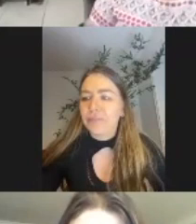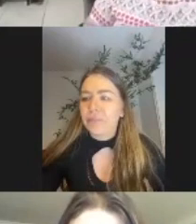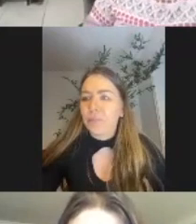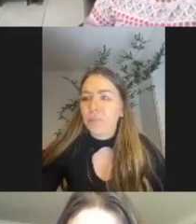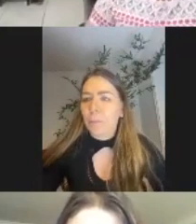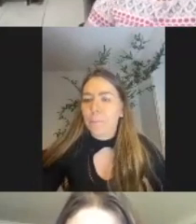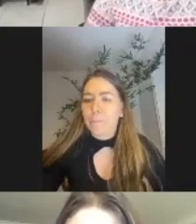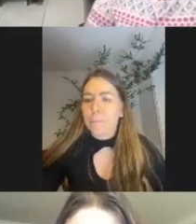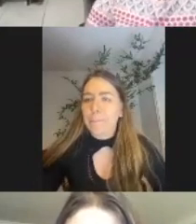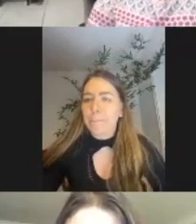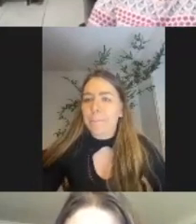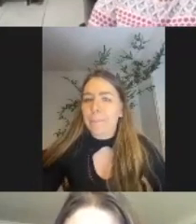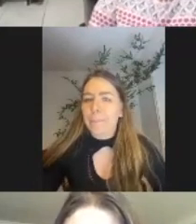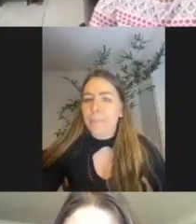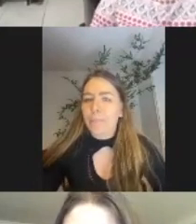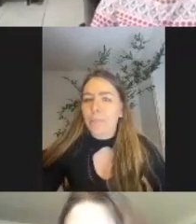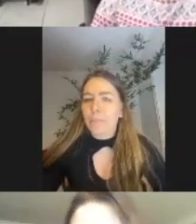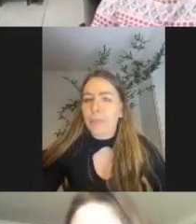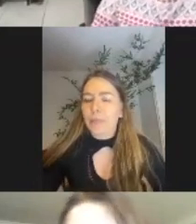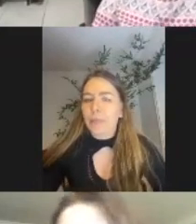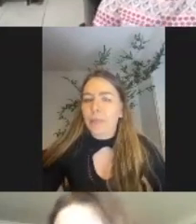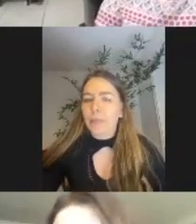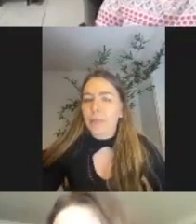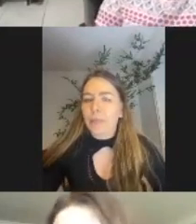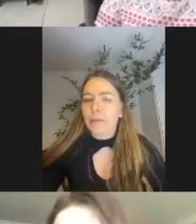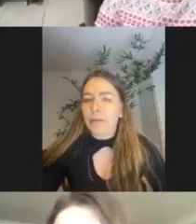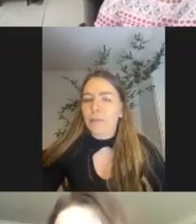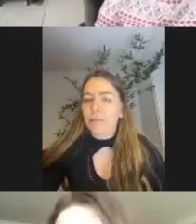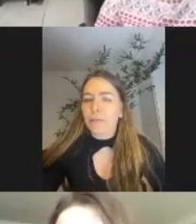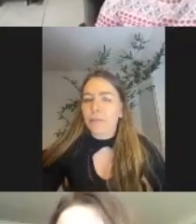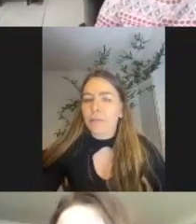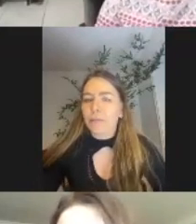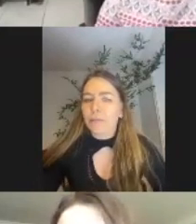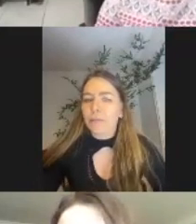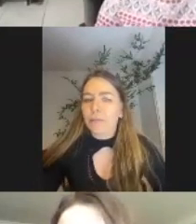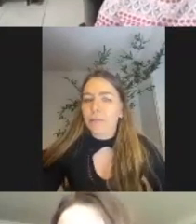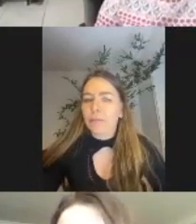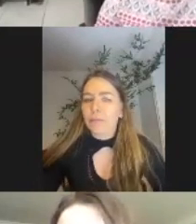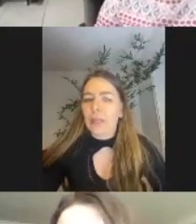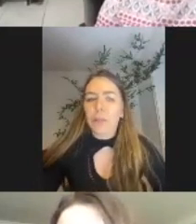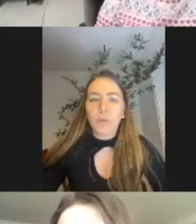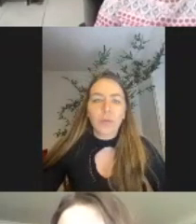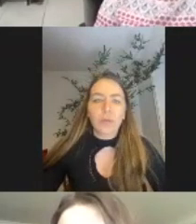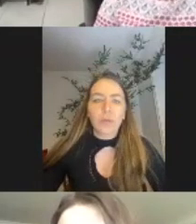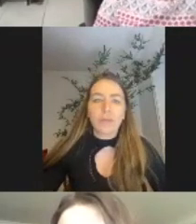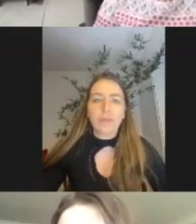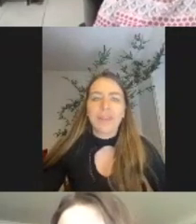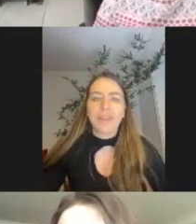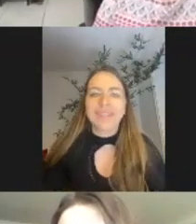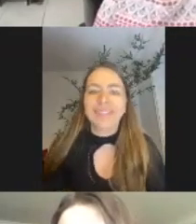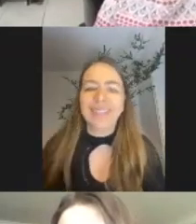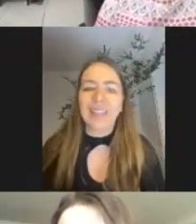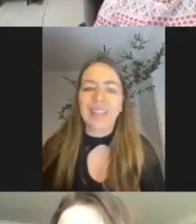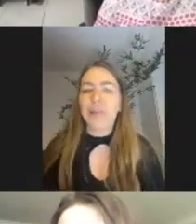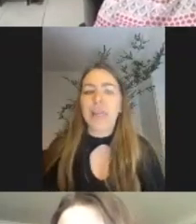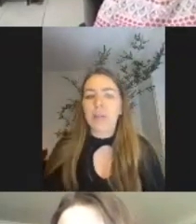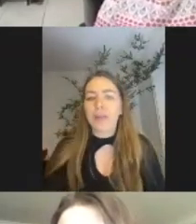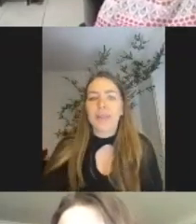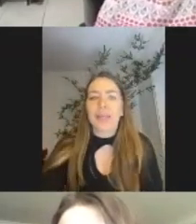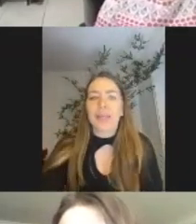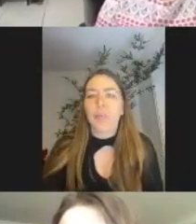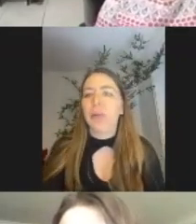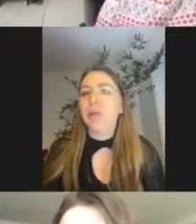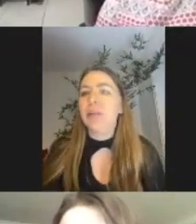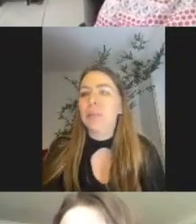Ah, eu tenho que desmutar o seu microfone, né? Fala aí, amiga. Tava mudo? Ah. Tava. Você não, falei que você